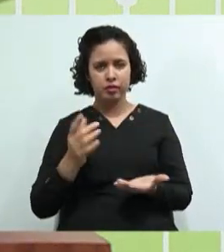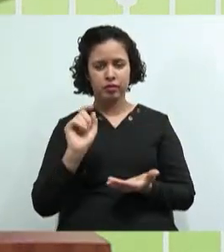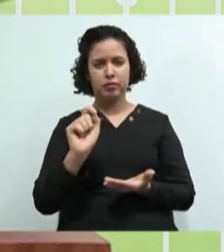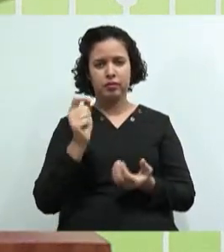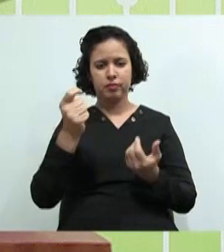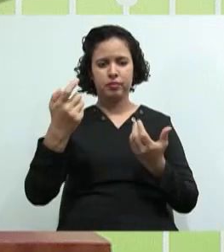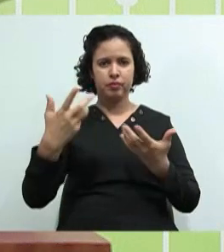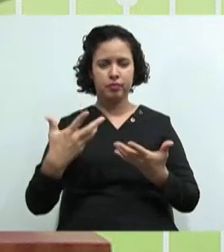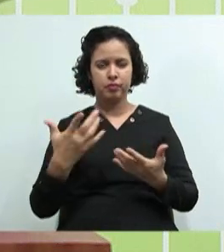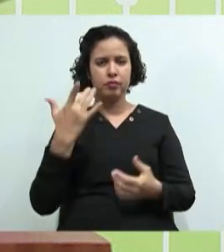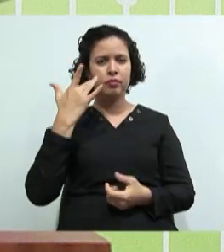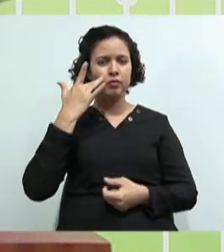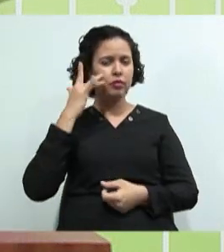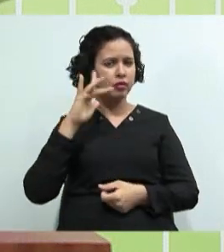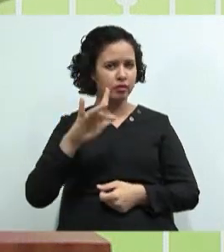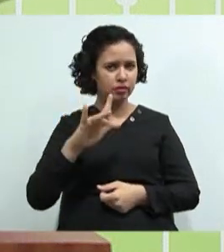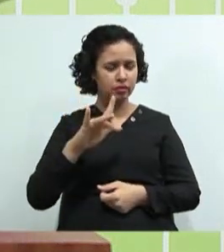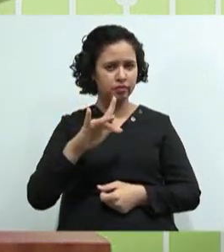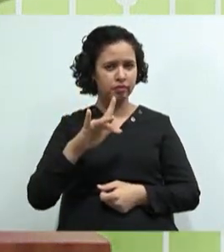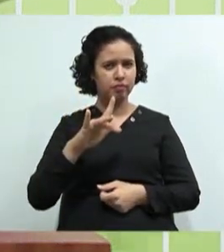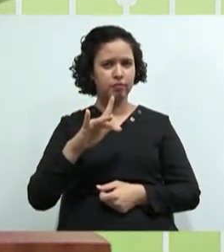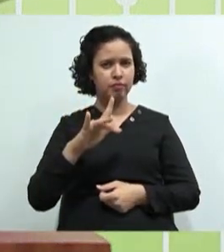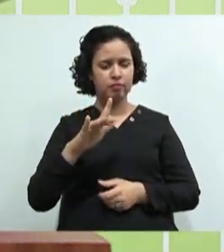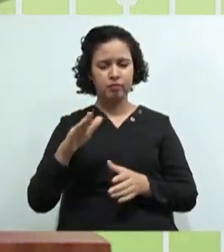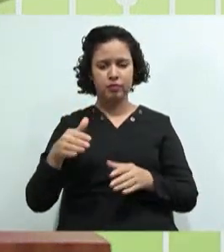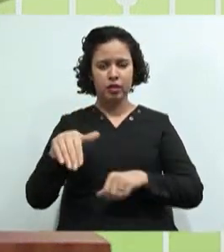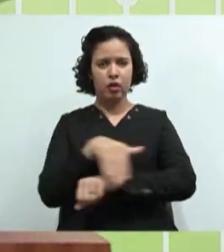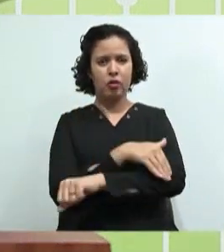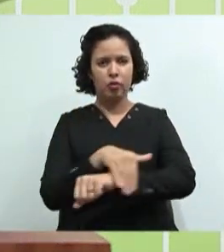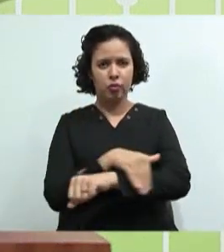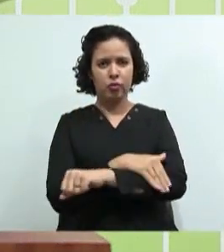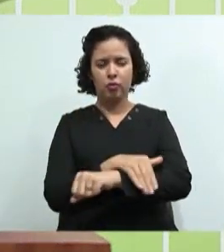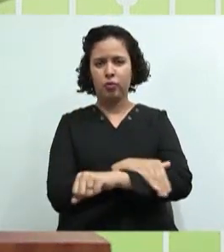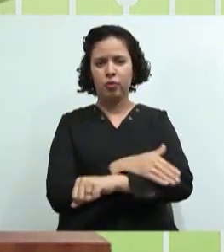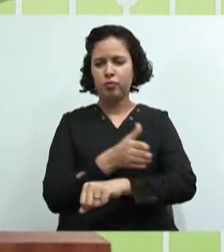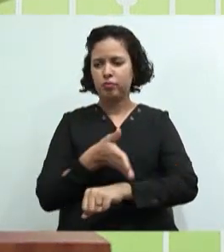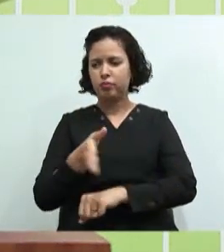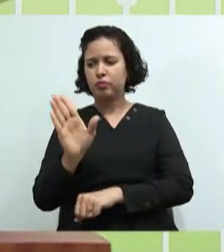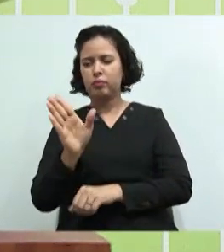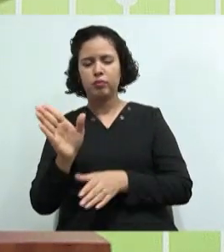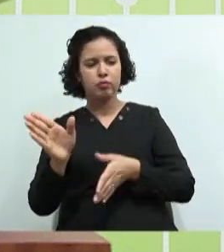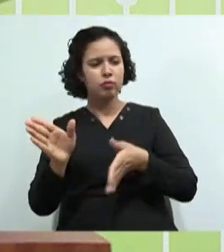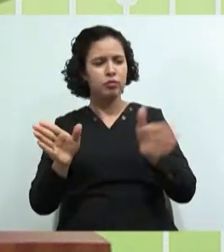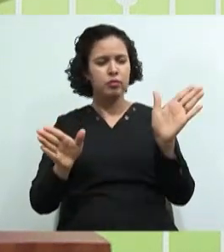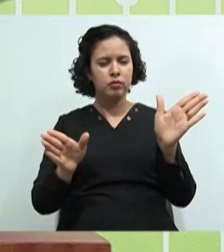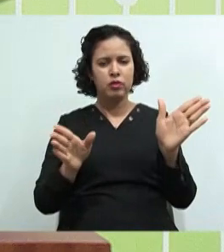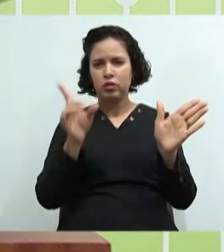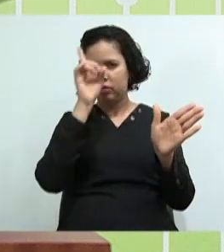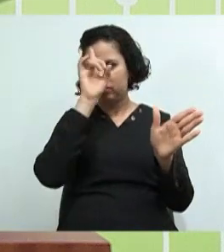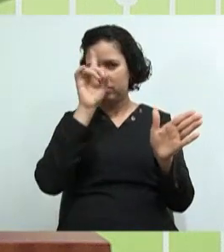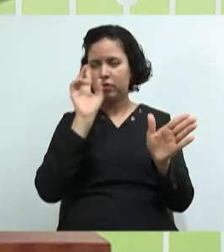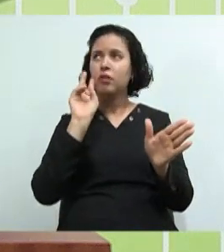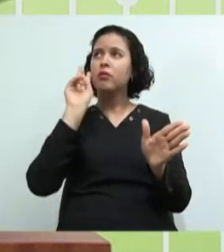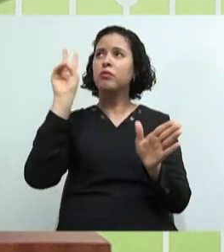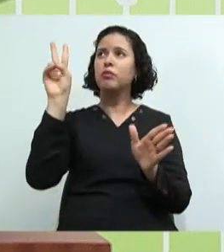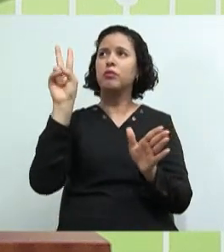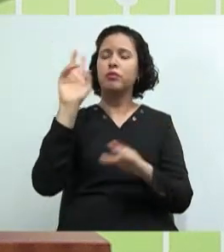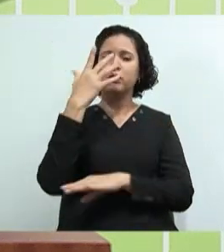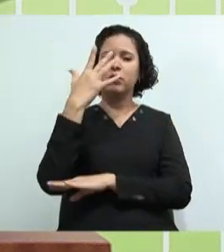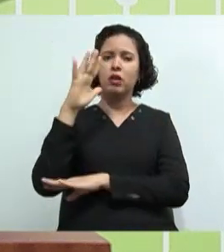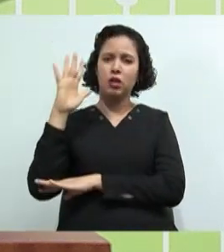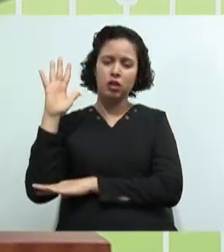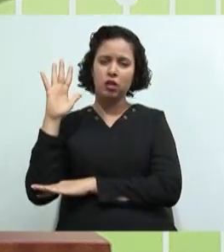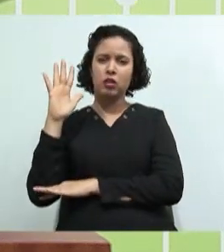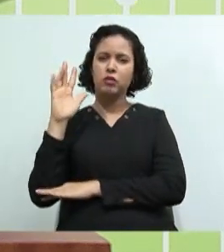e não sabia para onde ir. E aí avistou um gato em cima da árvore e perguntou para o gatinho: gatinho,